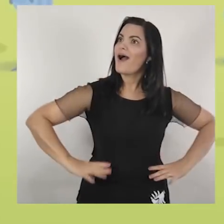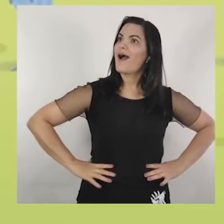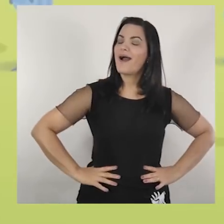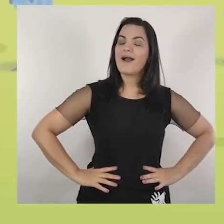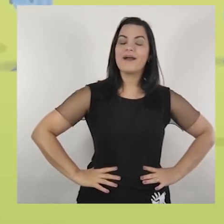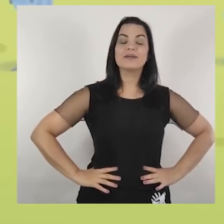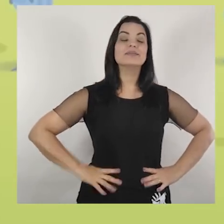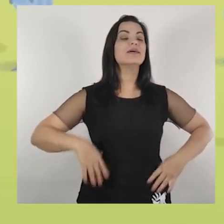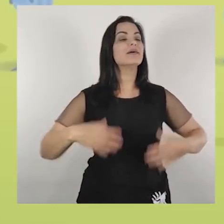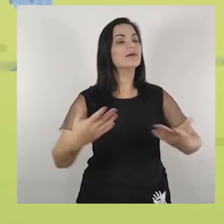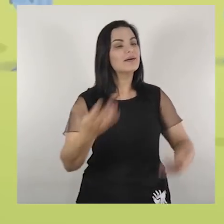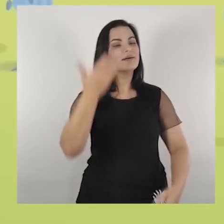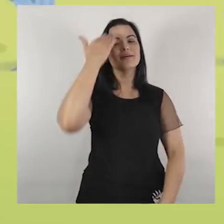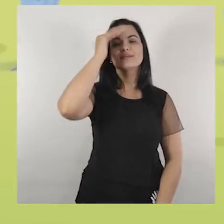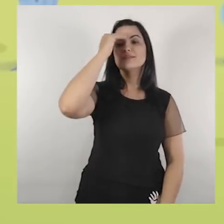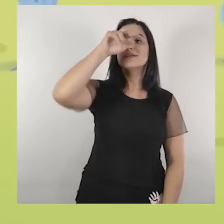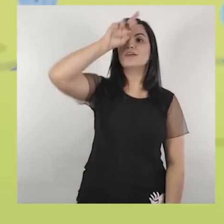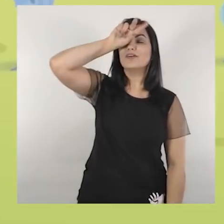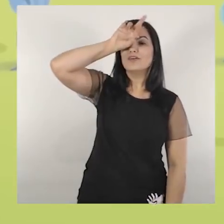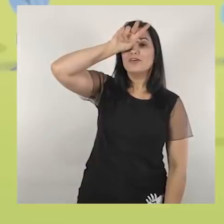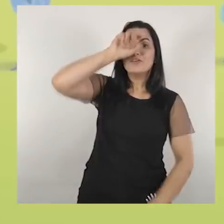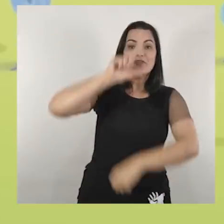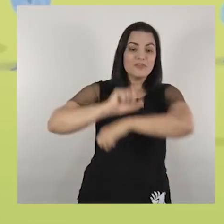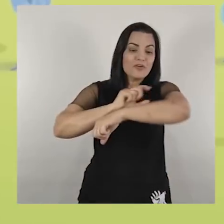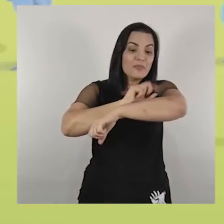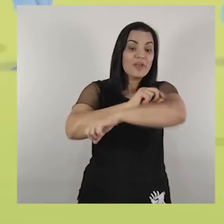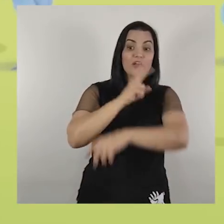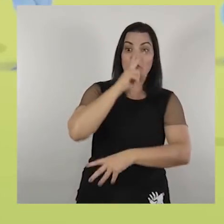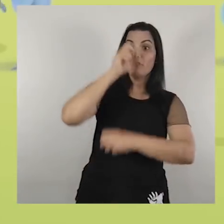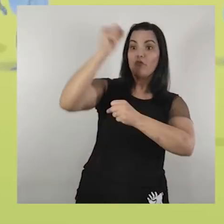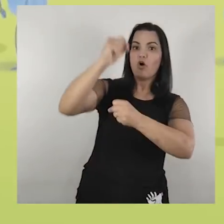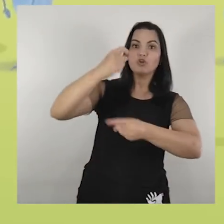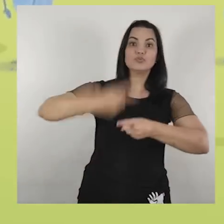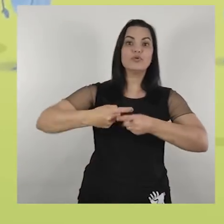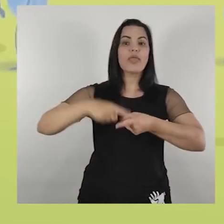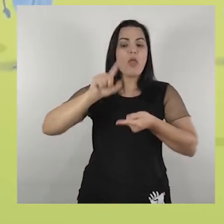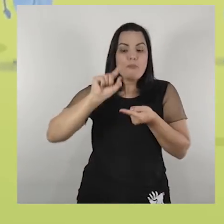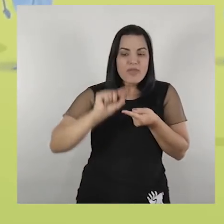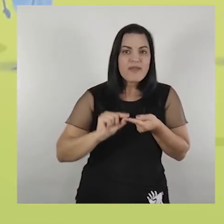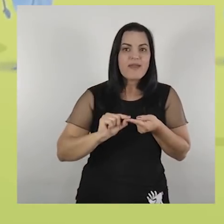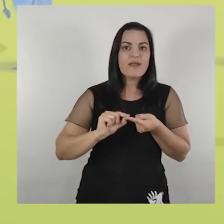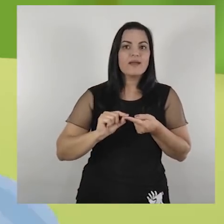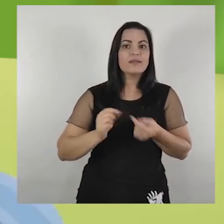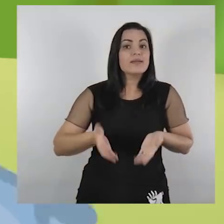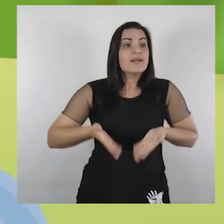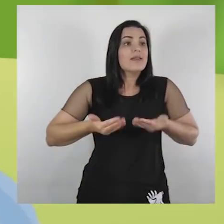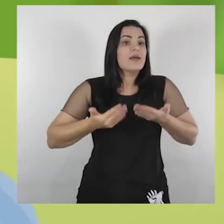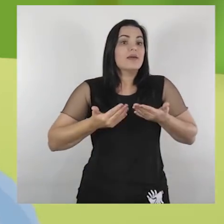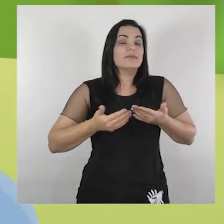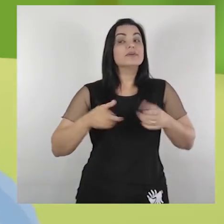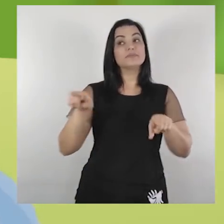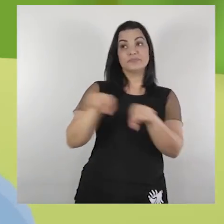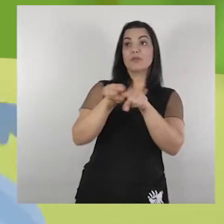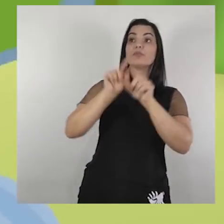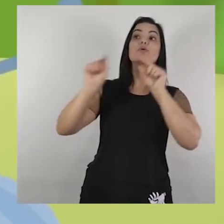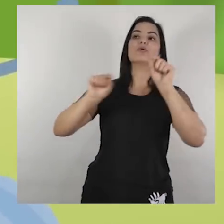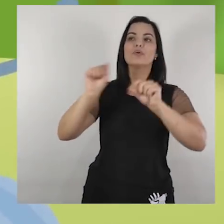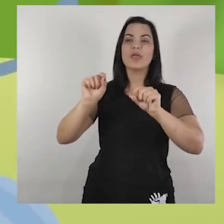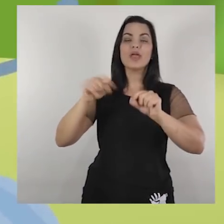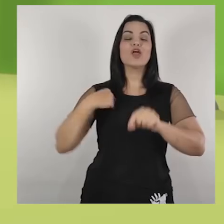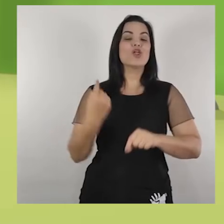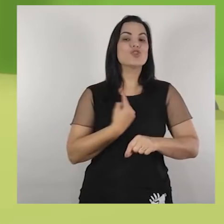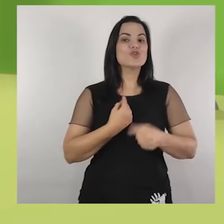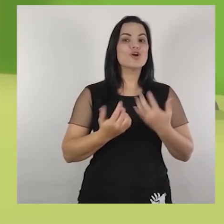fortes porque são pequenas e leves. Isso mesmo. E como temos 6 patas, fica bem mais fácil